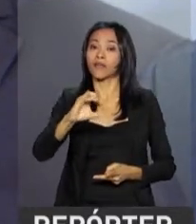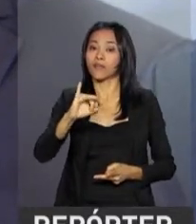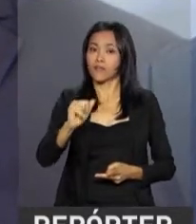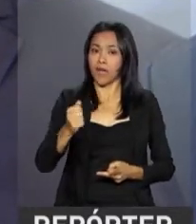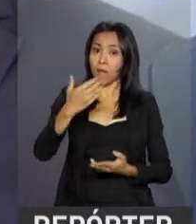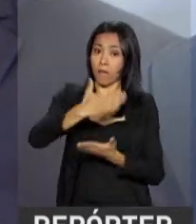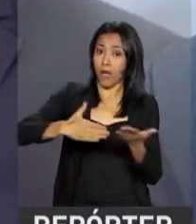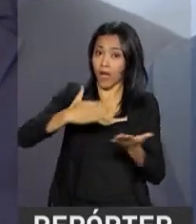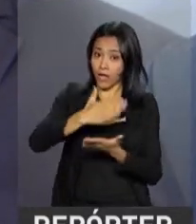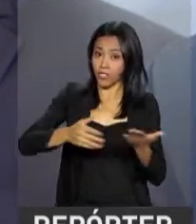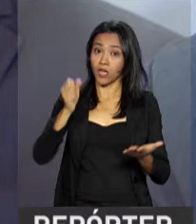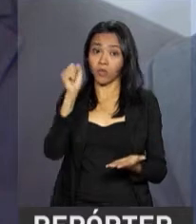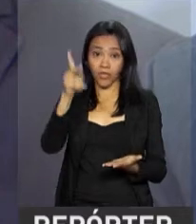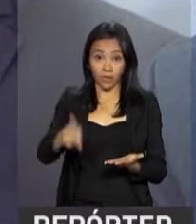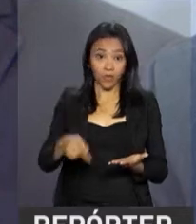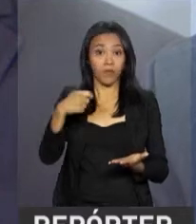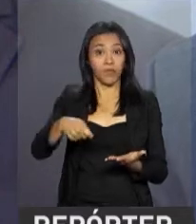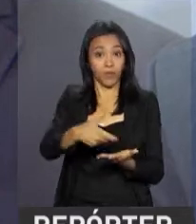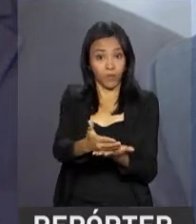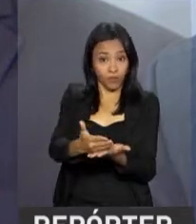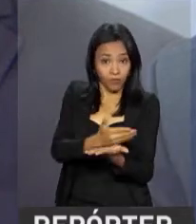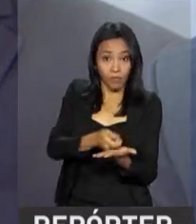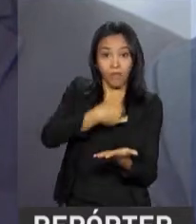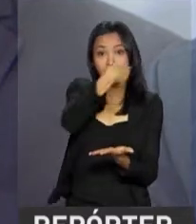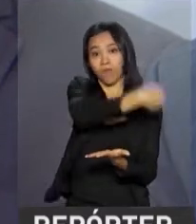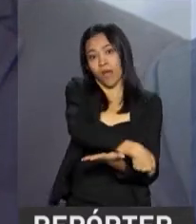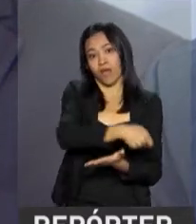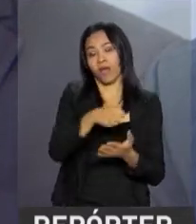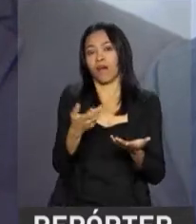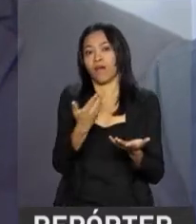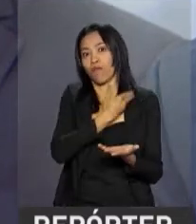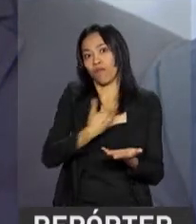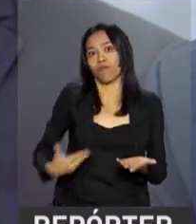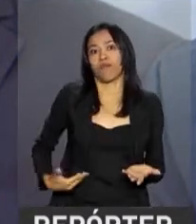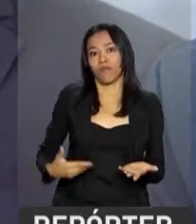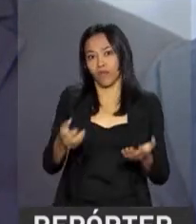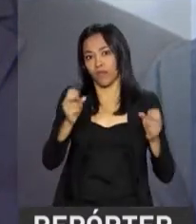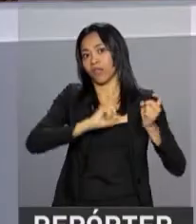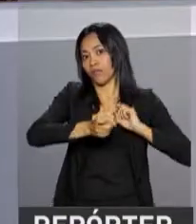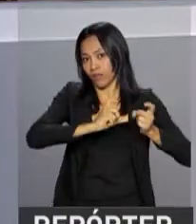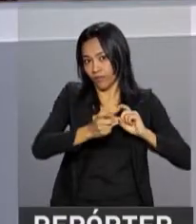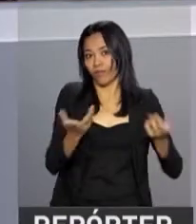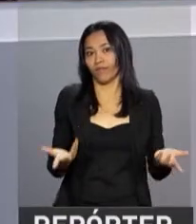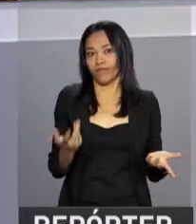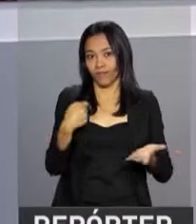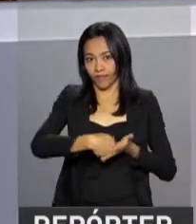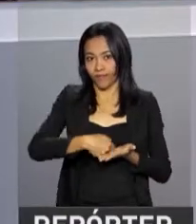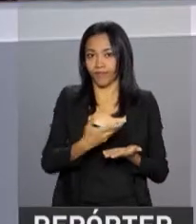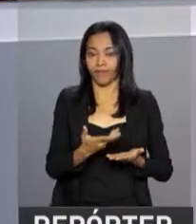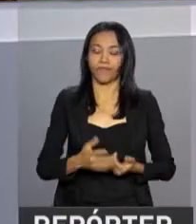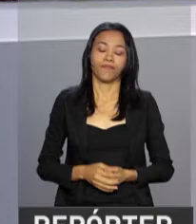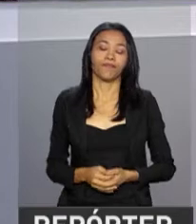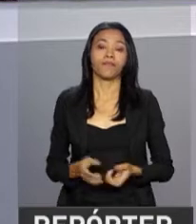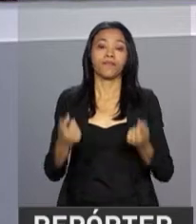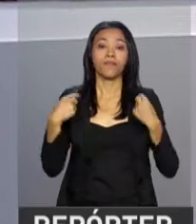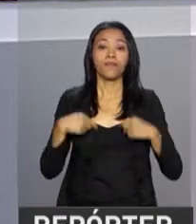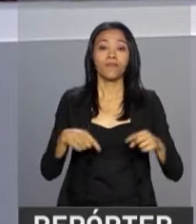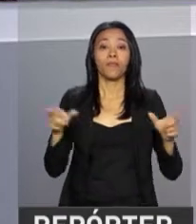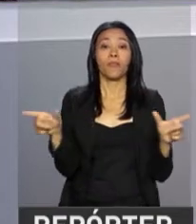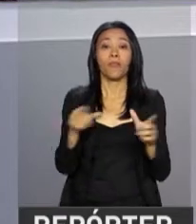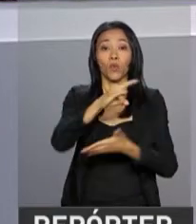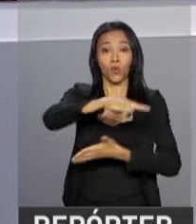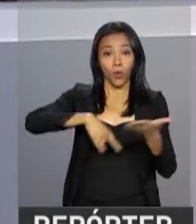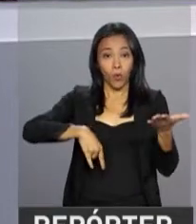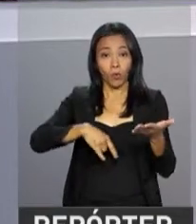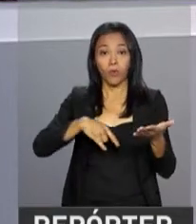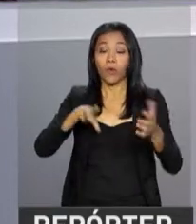teve que custear o sistema nós não queremos que o brasil chega tanto o e social é um desses